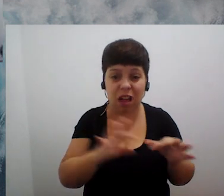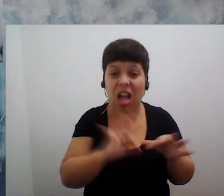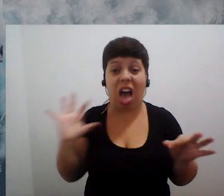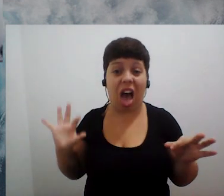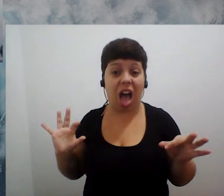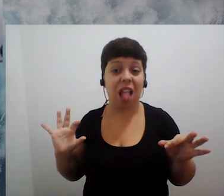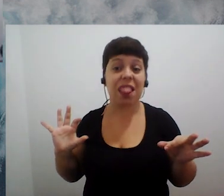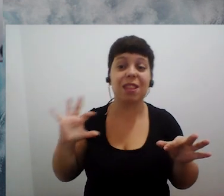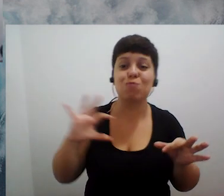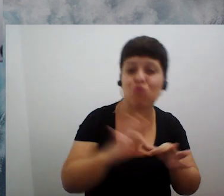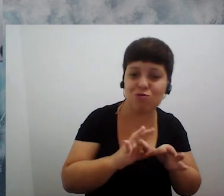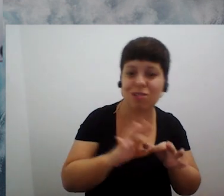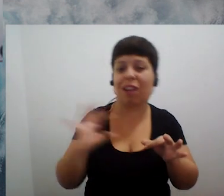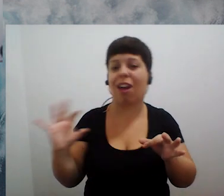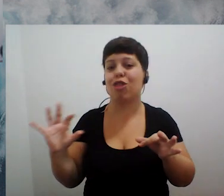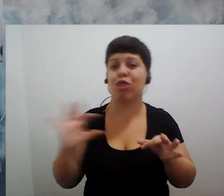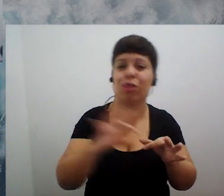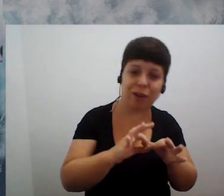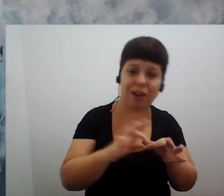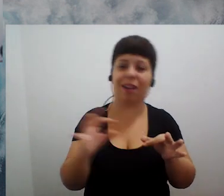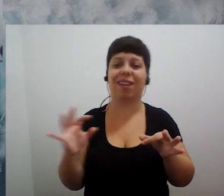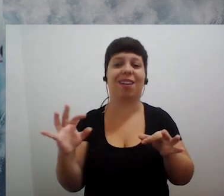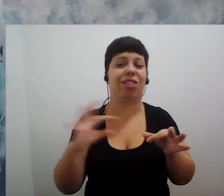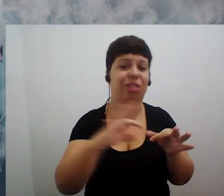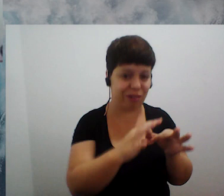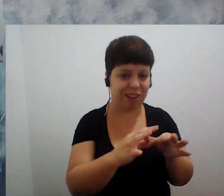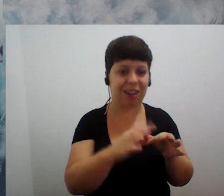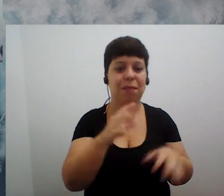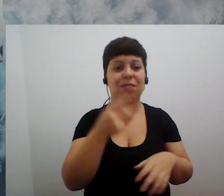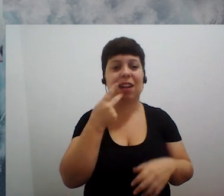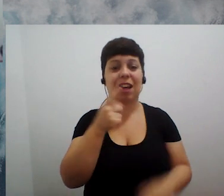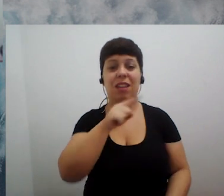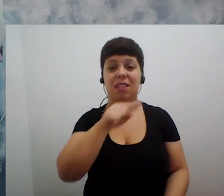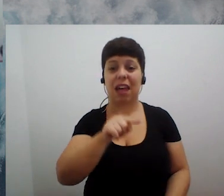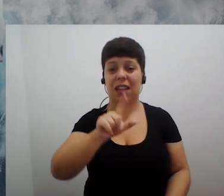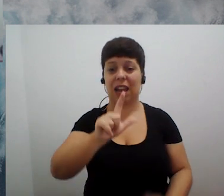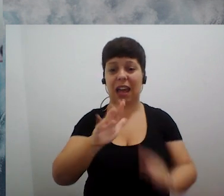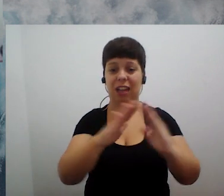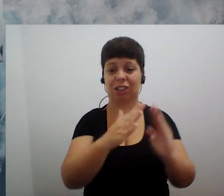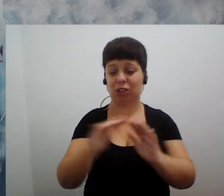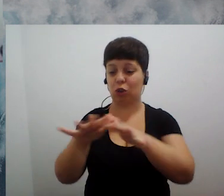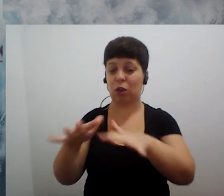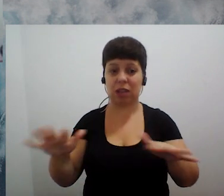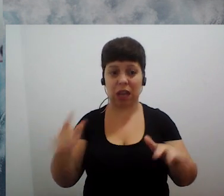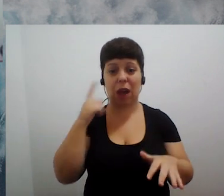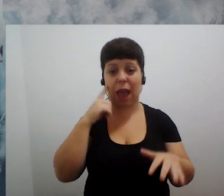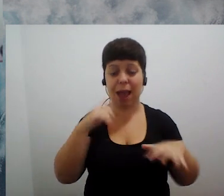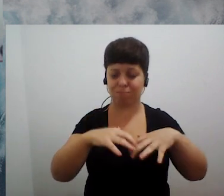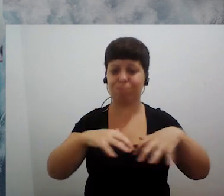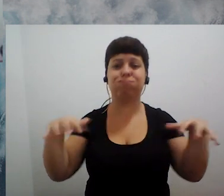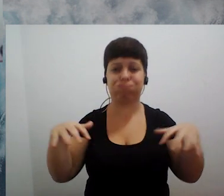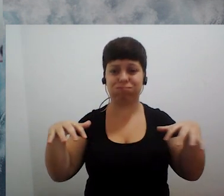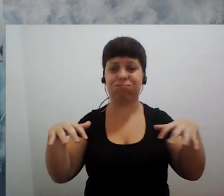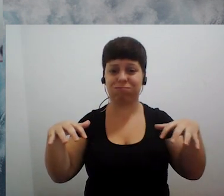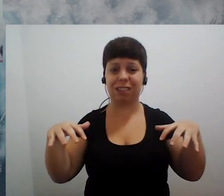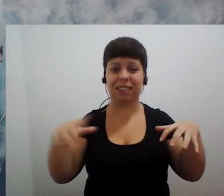ligando todos esses elos perdidos, né? Mas eu acho que é isso, assim, falar sobre a quebrada da Zona Leste de São Paulo e o oceano é